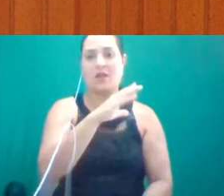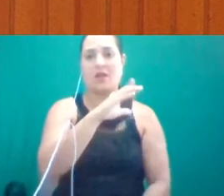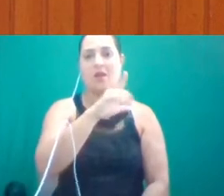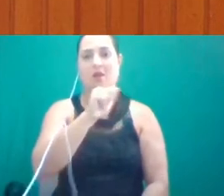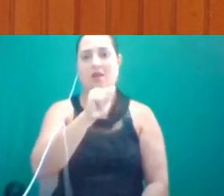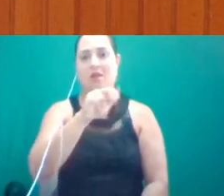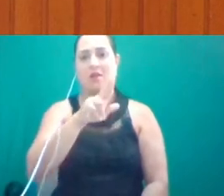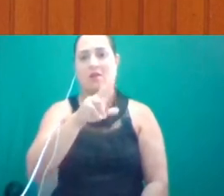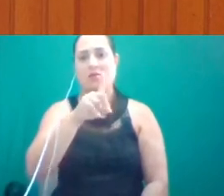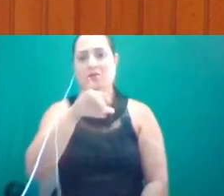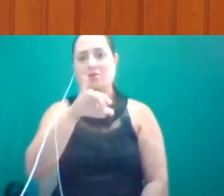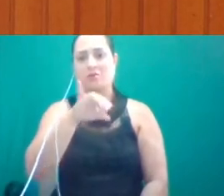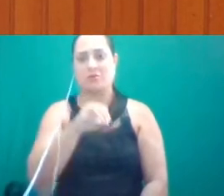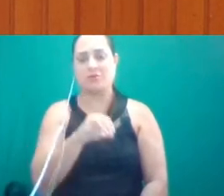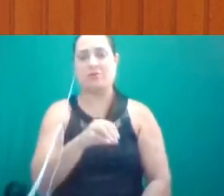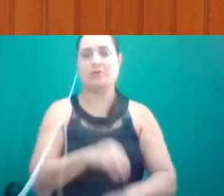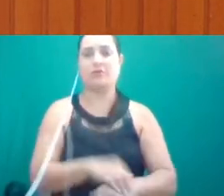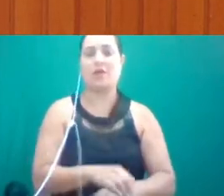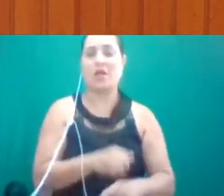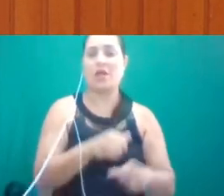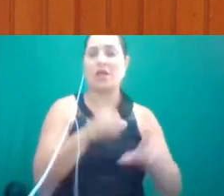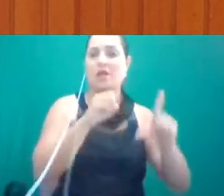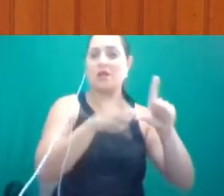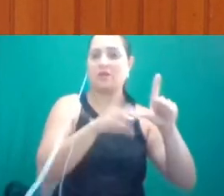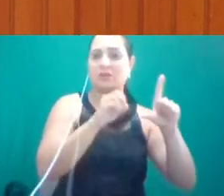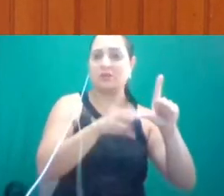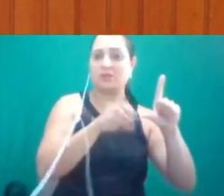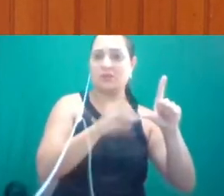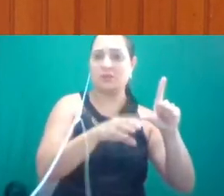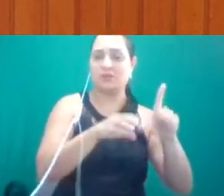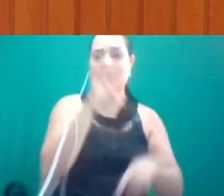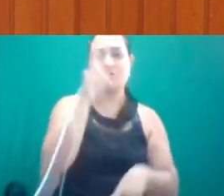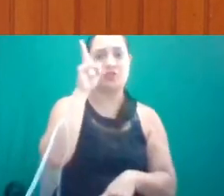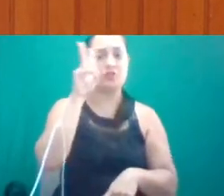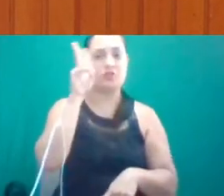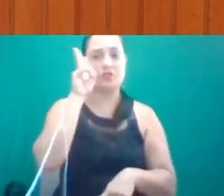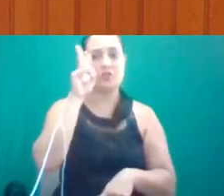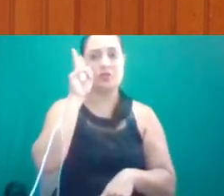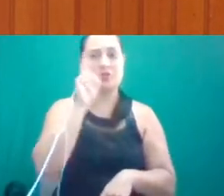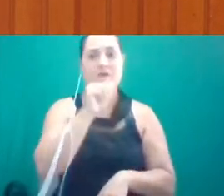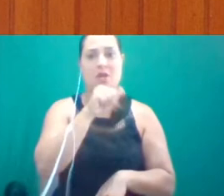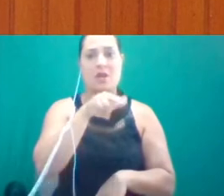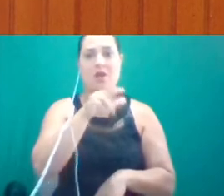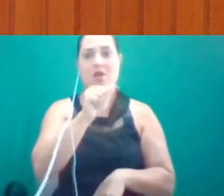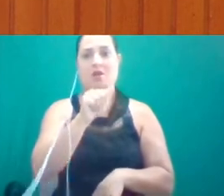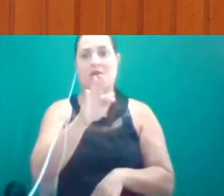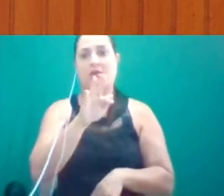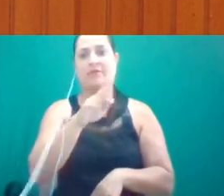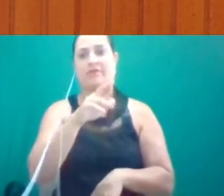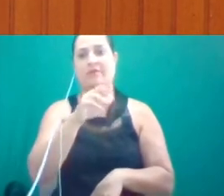Neste momento, os vídeos serão exibidos dos juramentistas dos cursos de licenciatura.